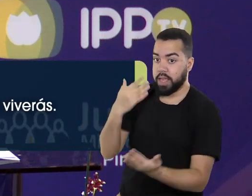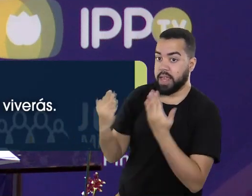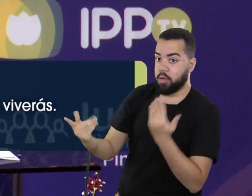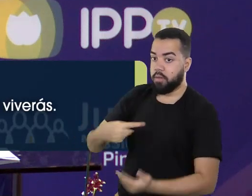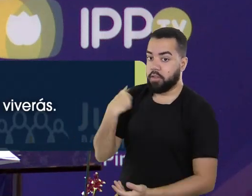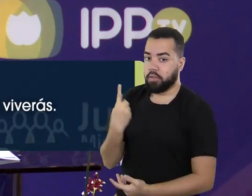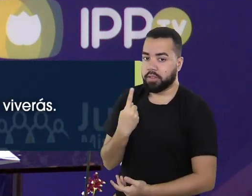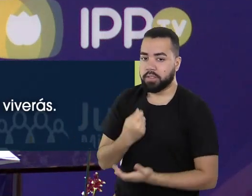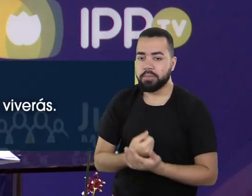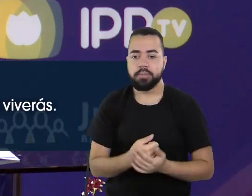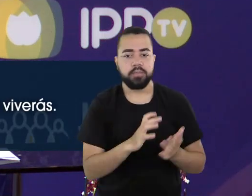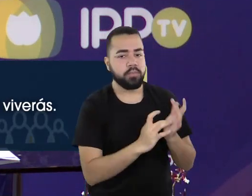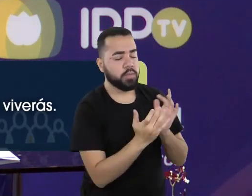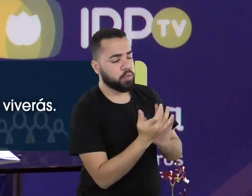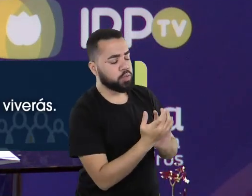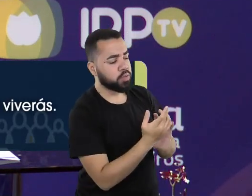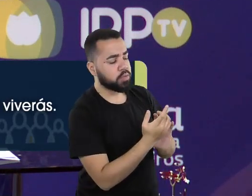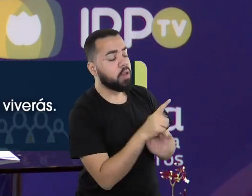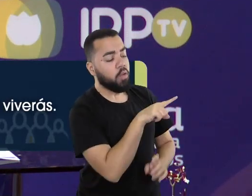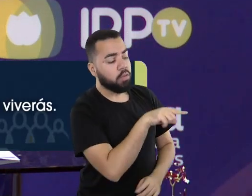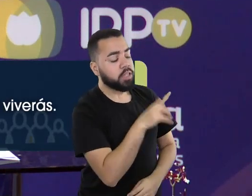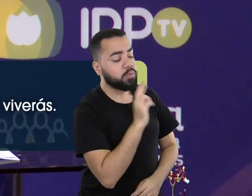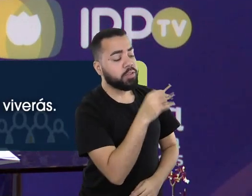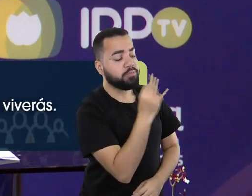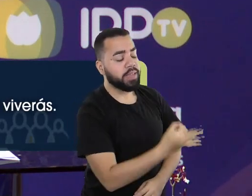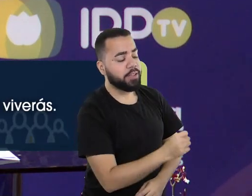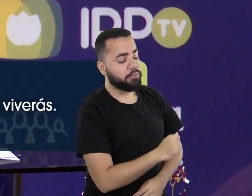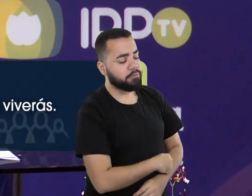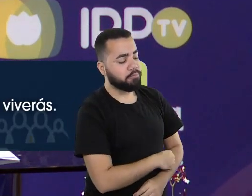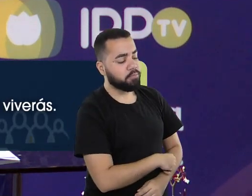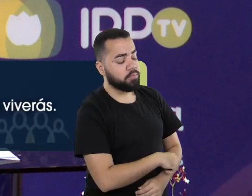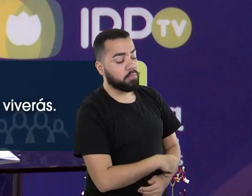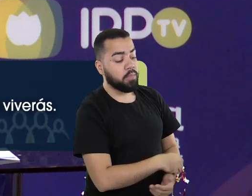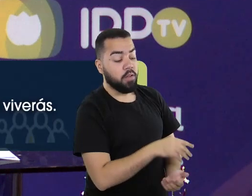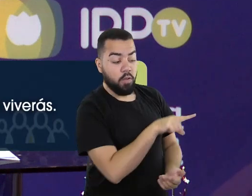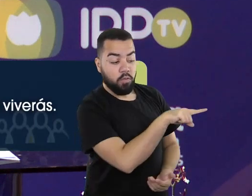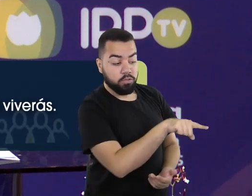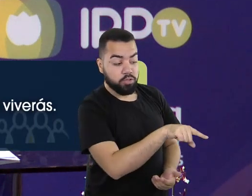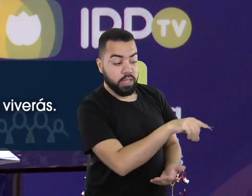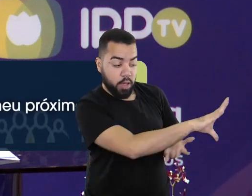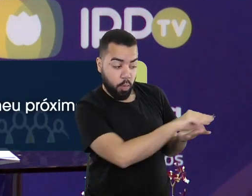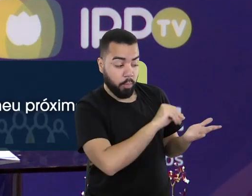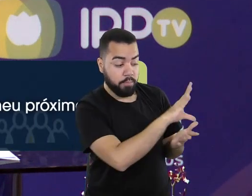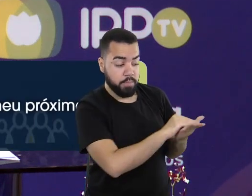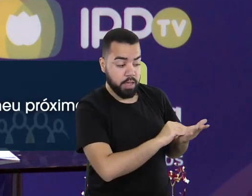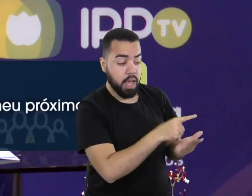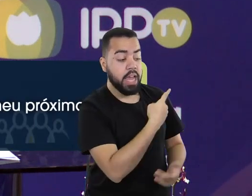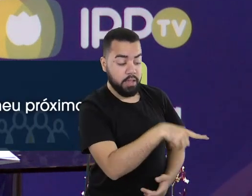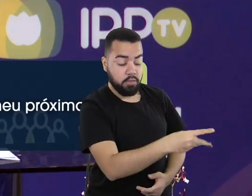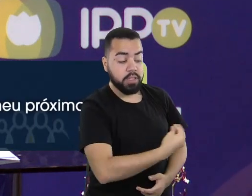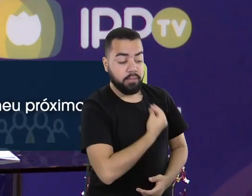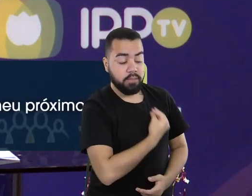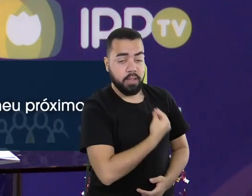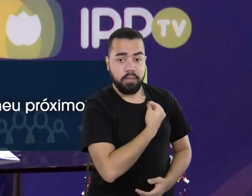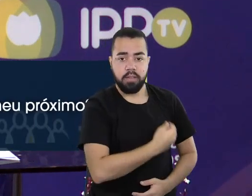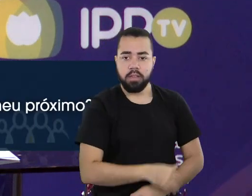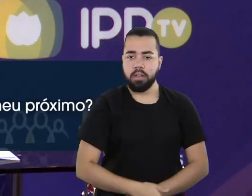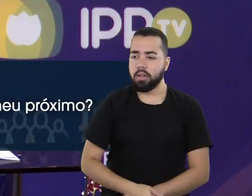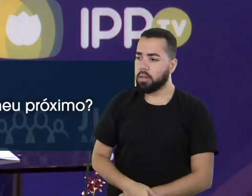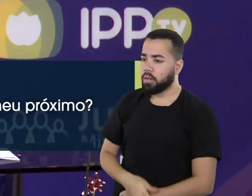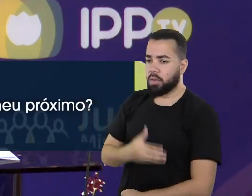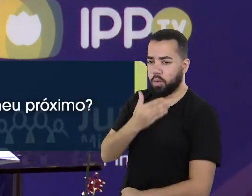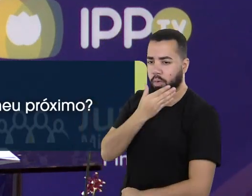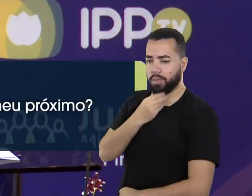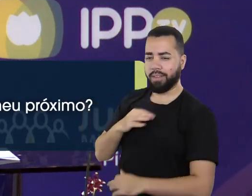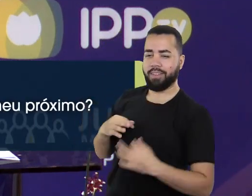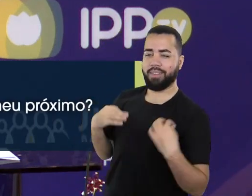lhe disse: respondeste corretamente, faze isto e viverás. Ele, porém,